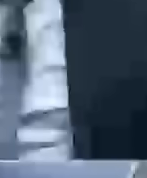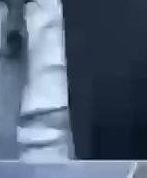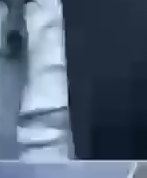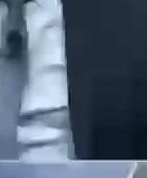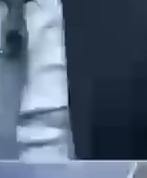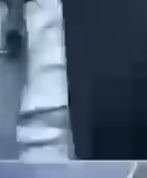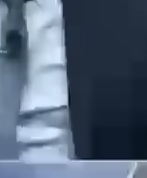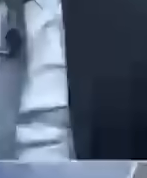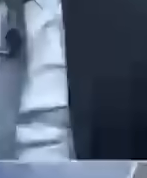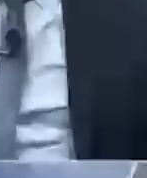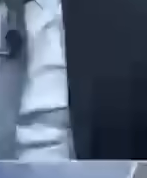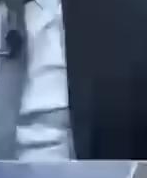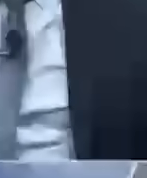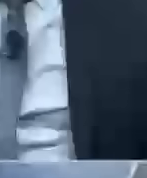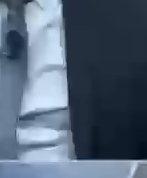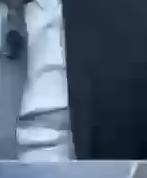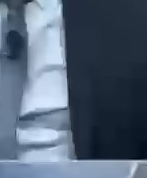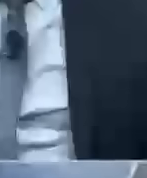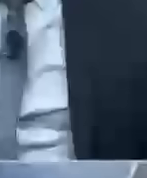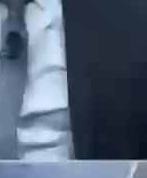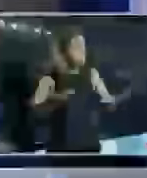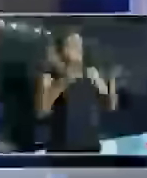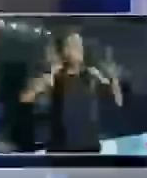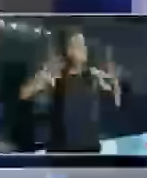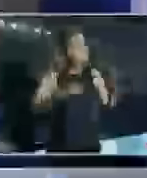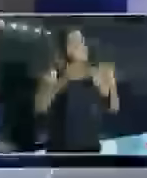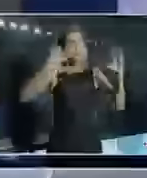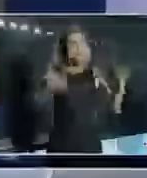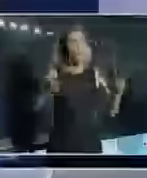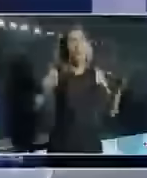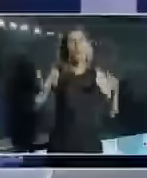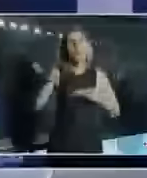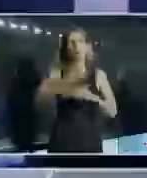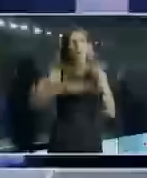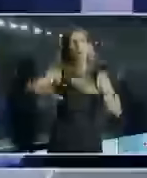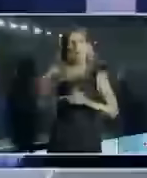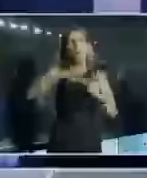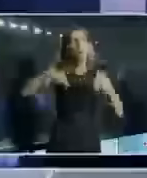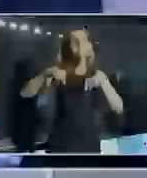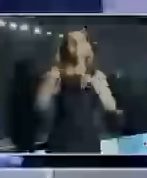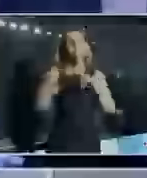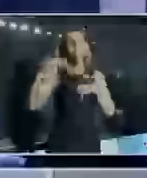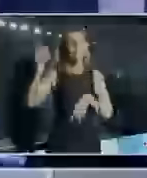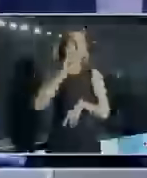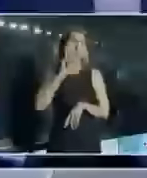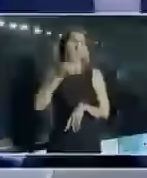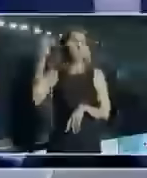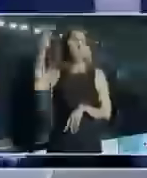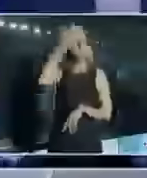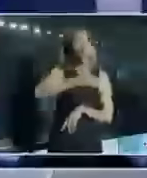Olha a gente viu duas decisões e divergentes onde o tre